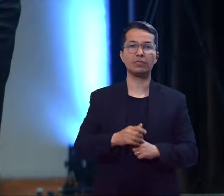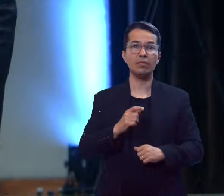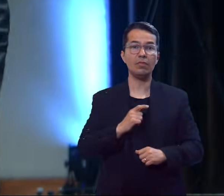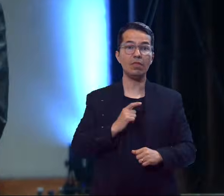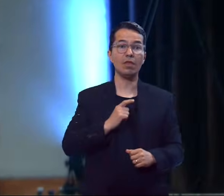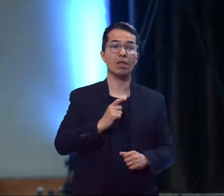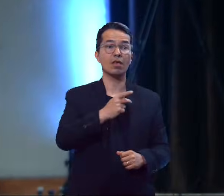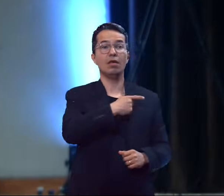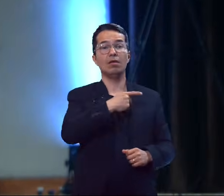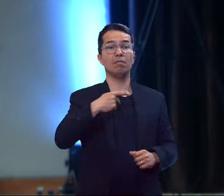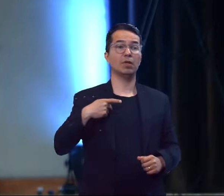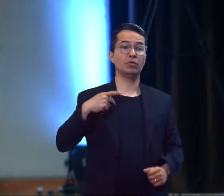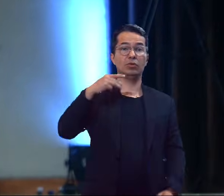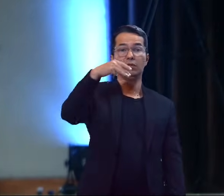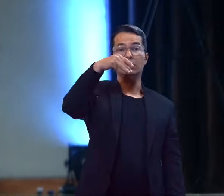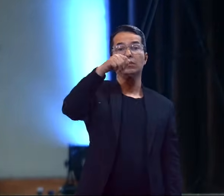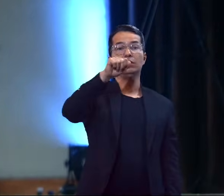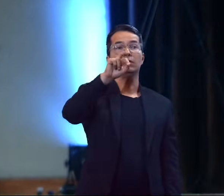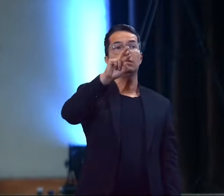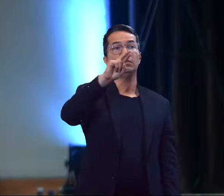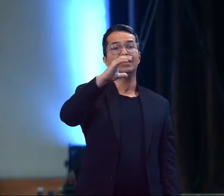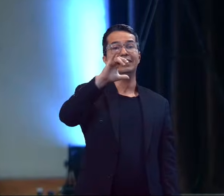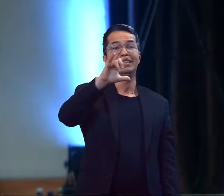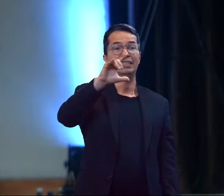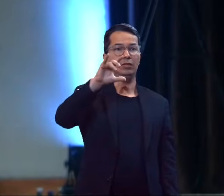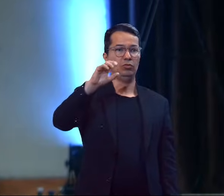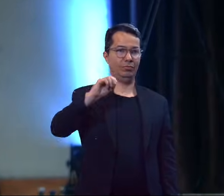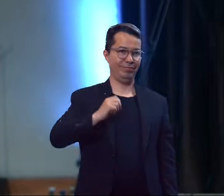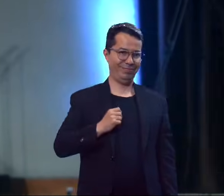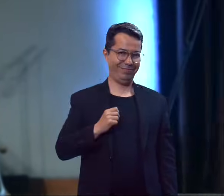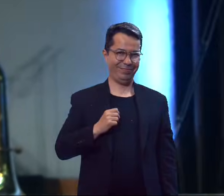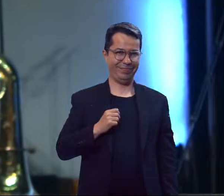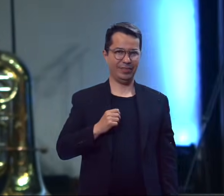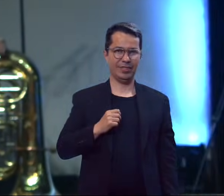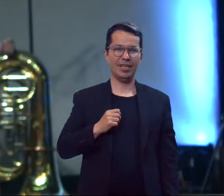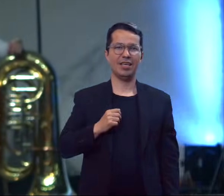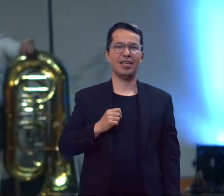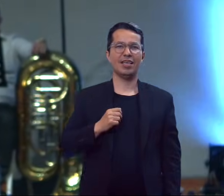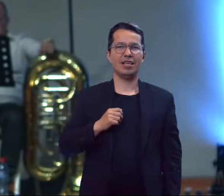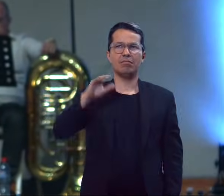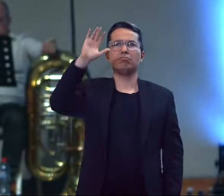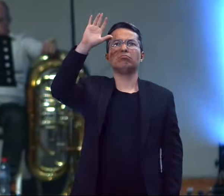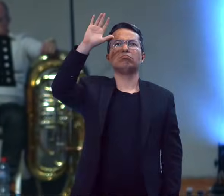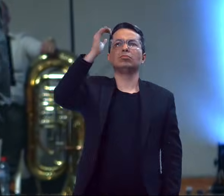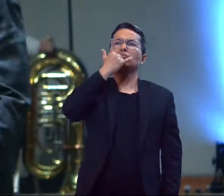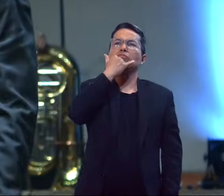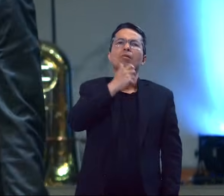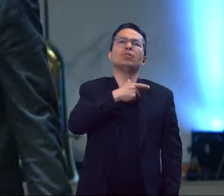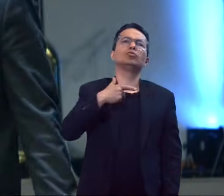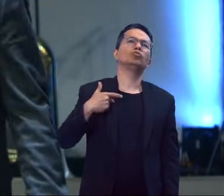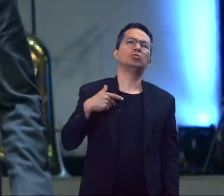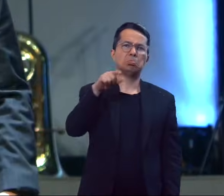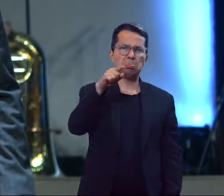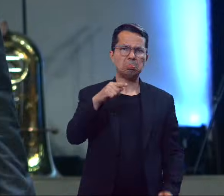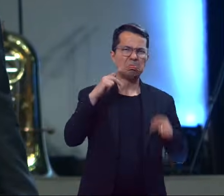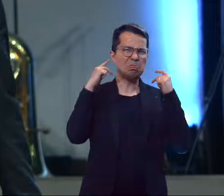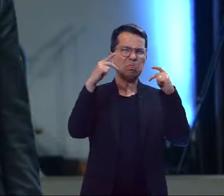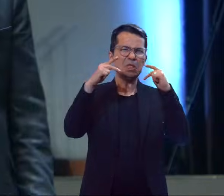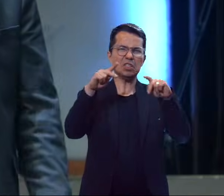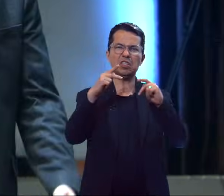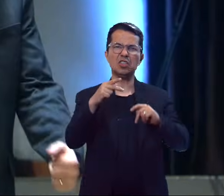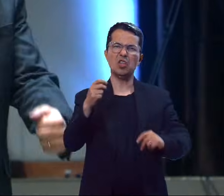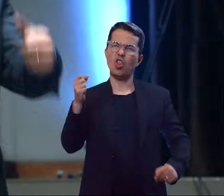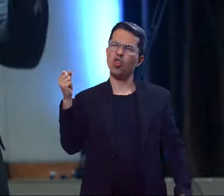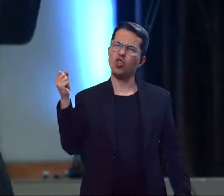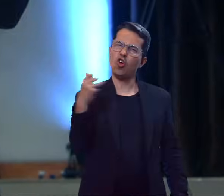o pastor Marcílio perguntou para mim assim: pastor, você está pregando sobre o novo de Deus. E